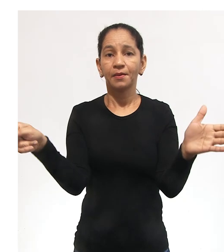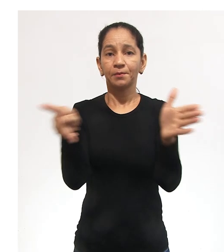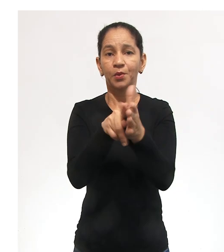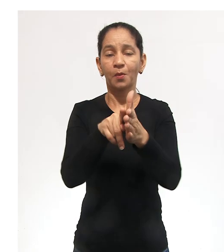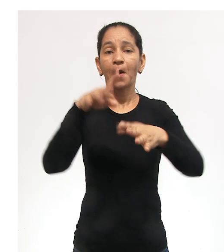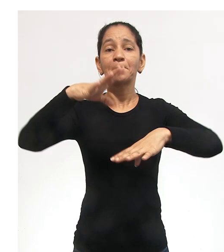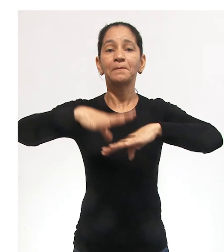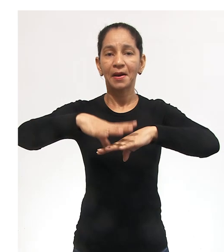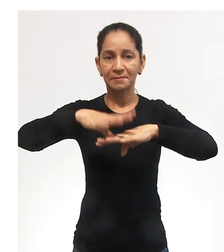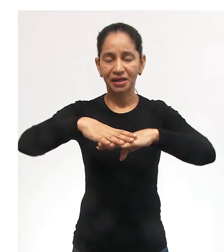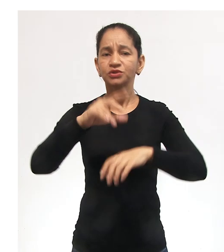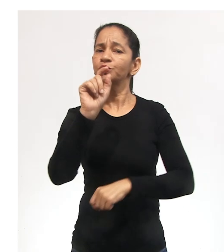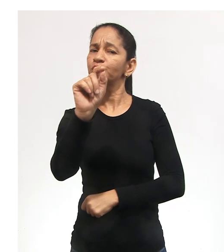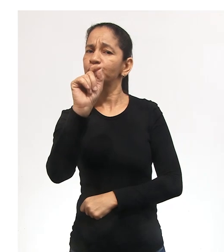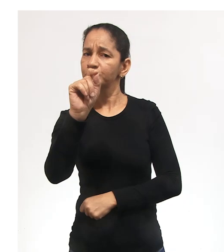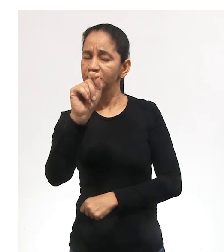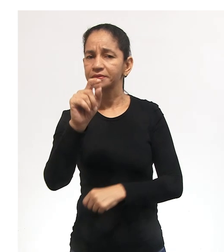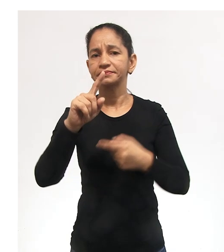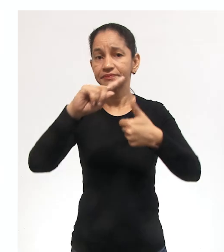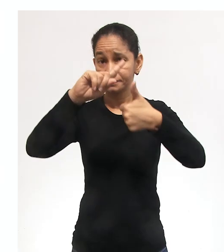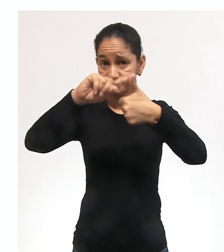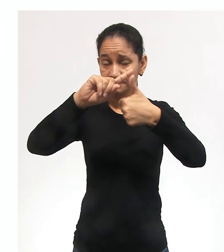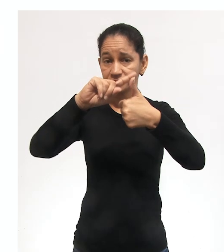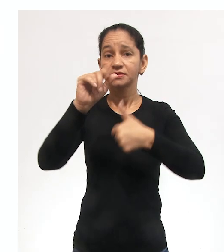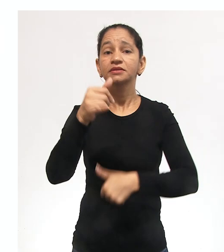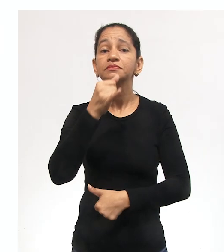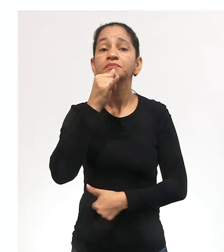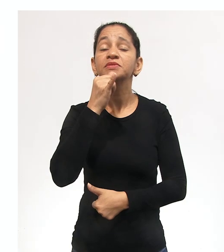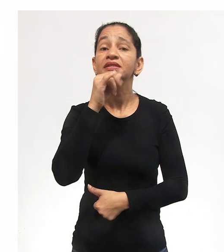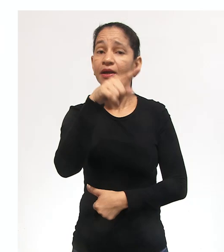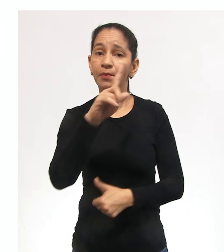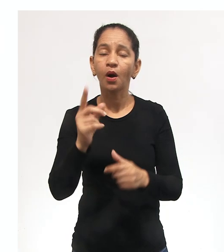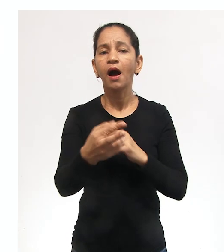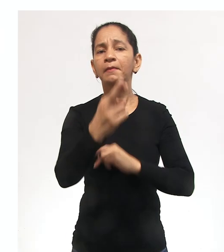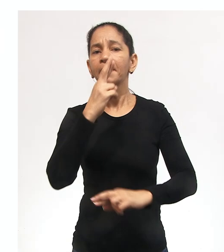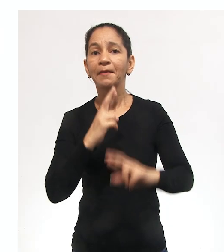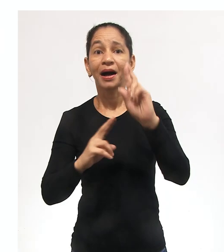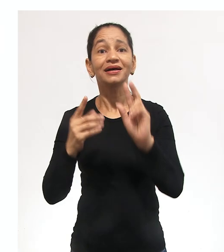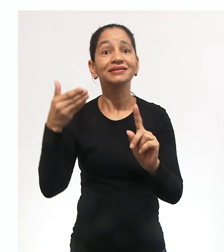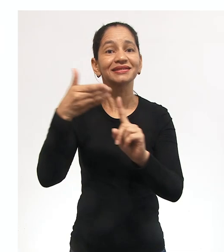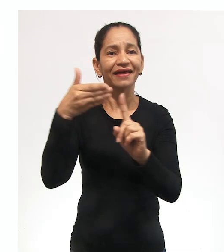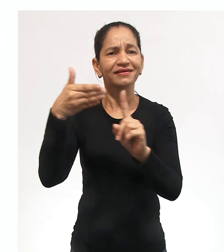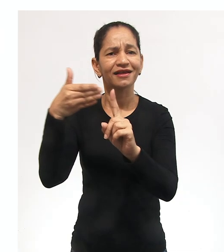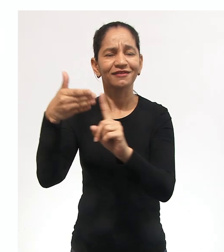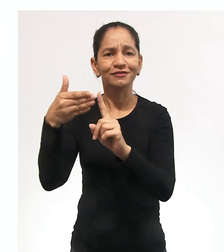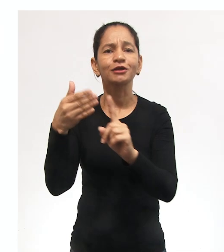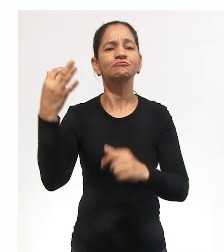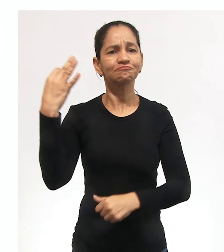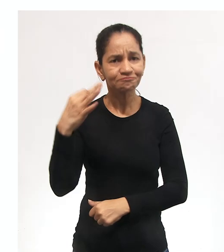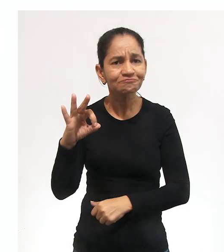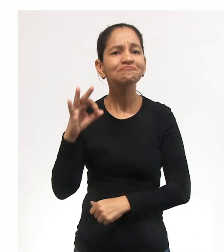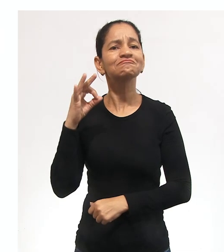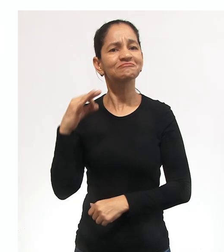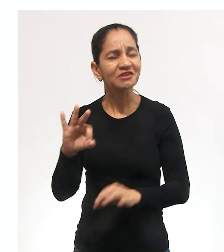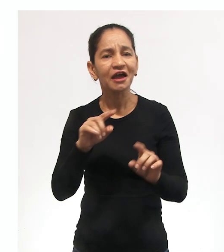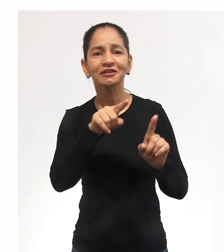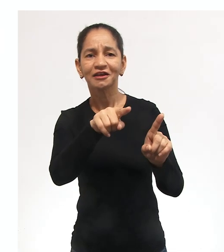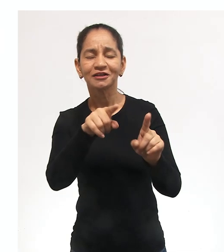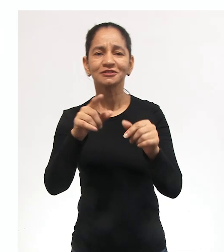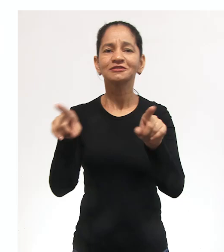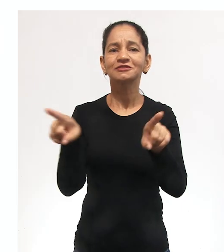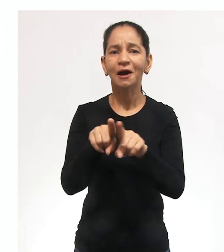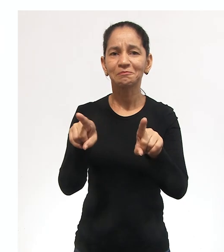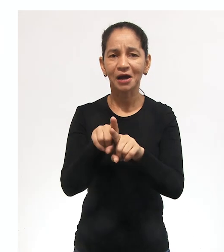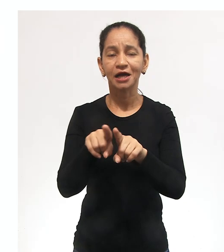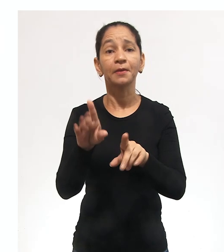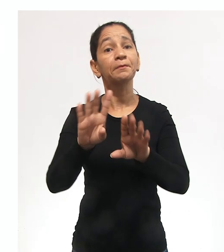O educador ele vai observar elementos como os acertos das respostas realizadas durante a gincana, mas